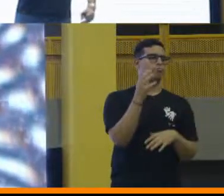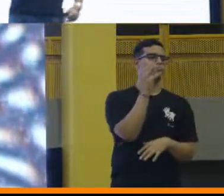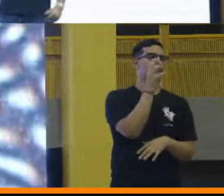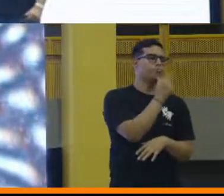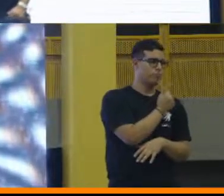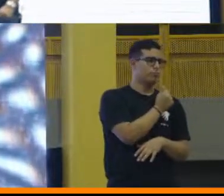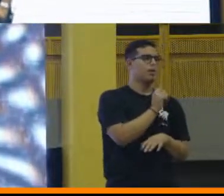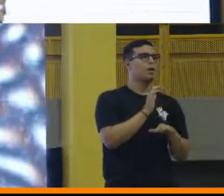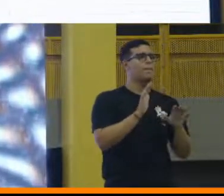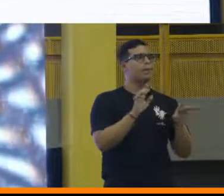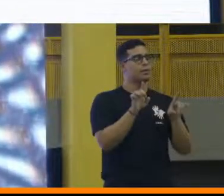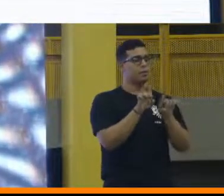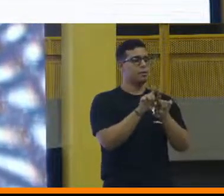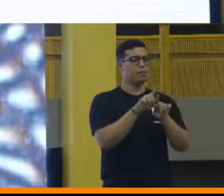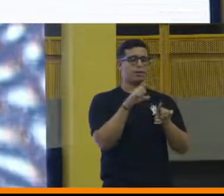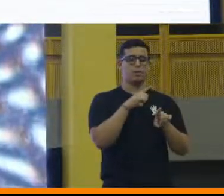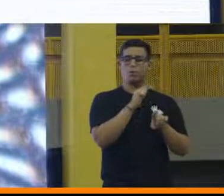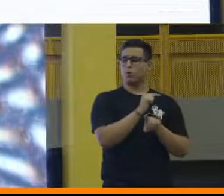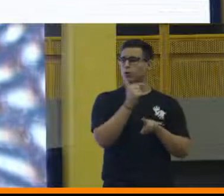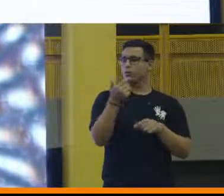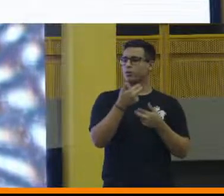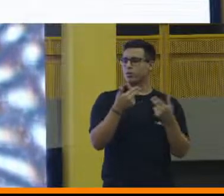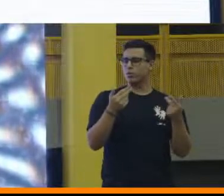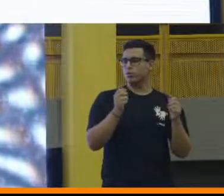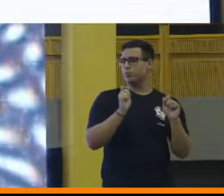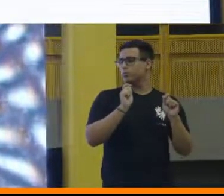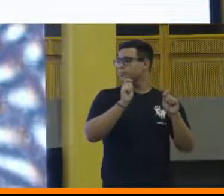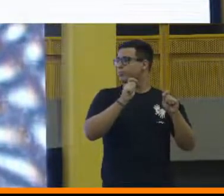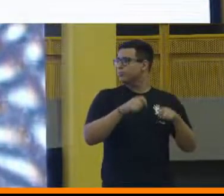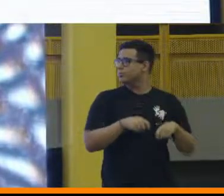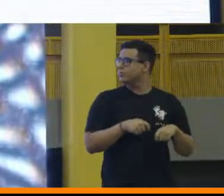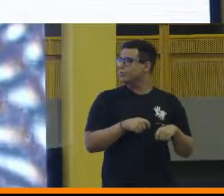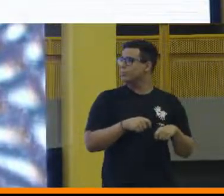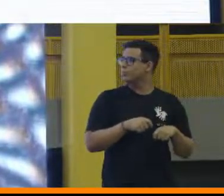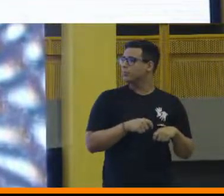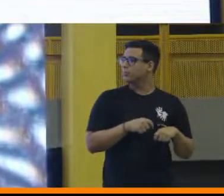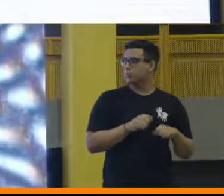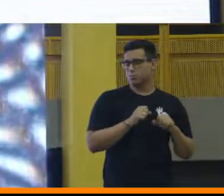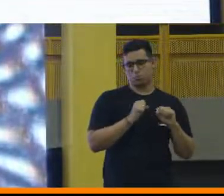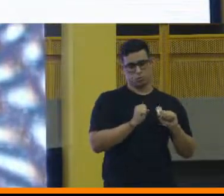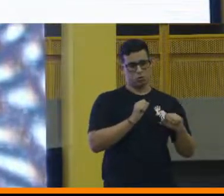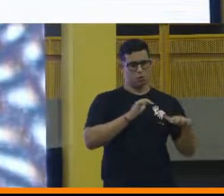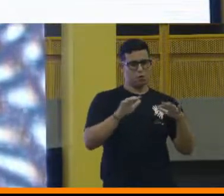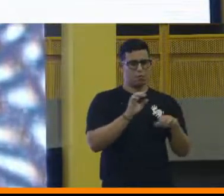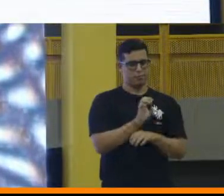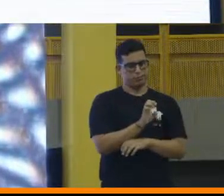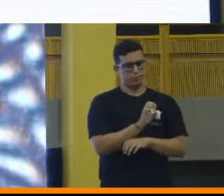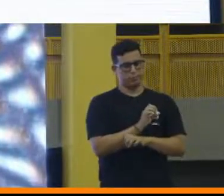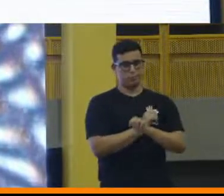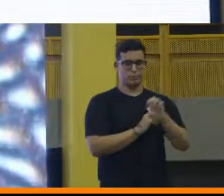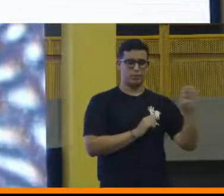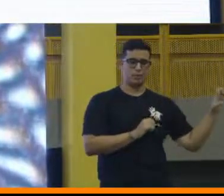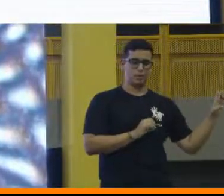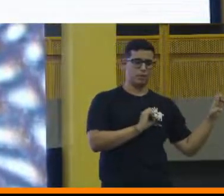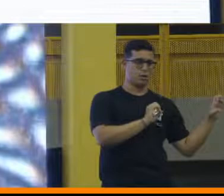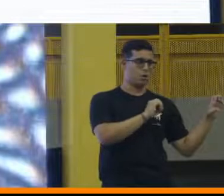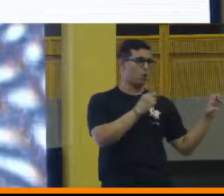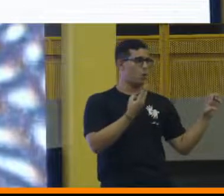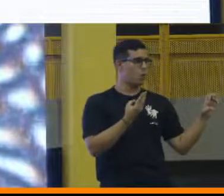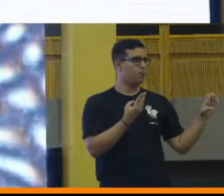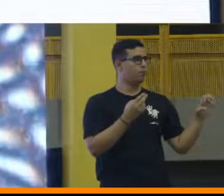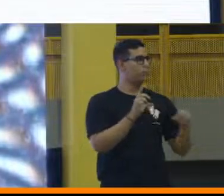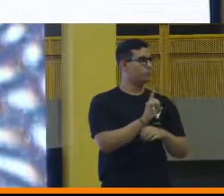Mas também tem outra história. Pode ser para a esquerda ou